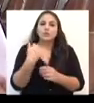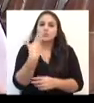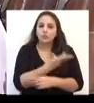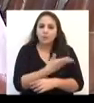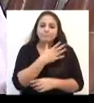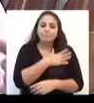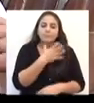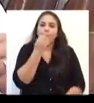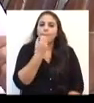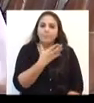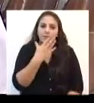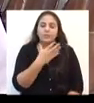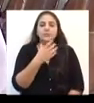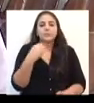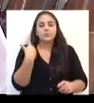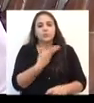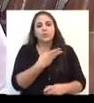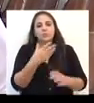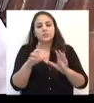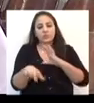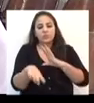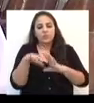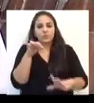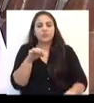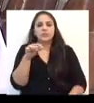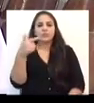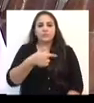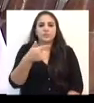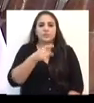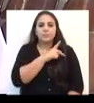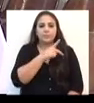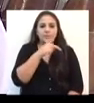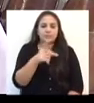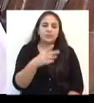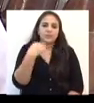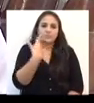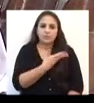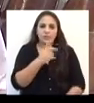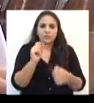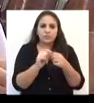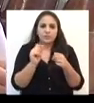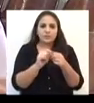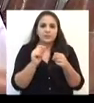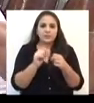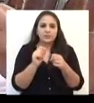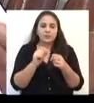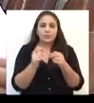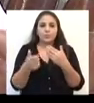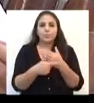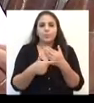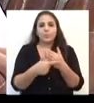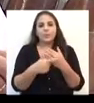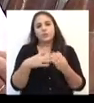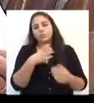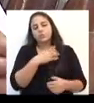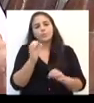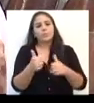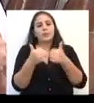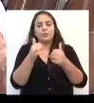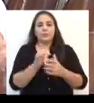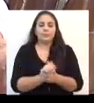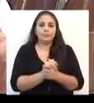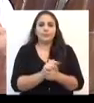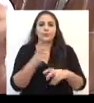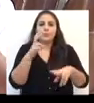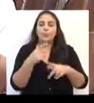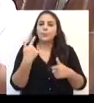sentimos honrados por sermos indicados para a vice-presidência e faremos o nosso papel da melhor forma possível.